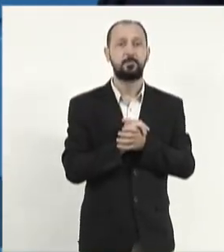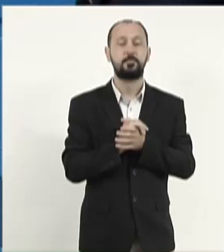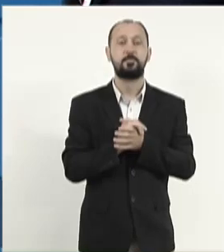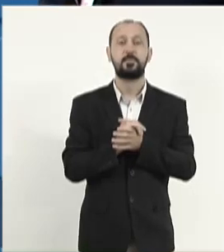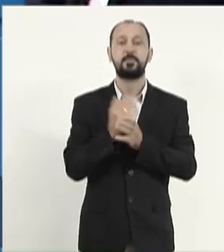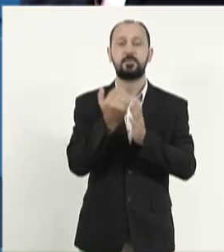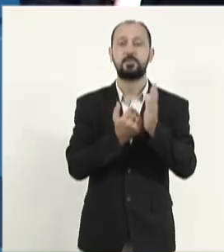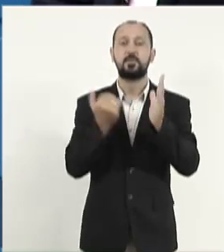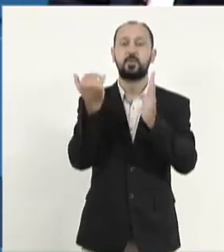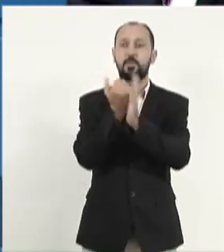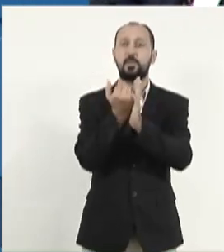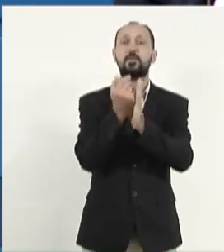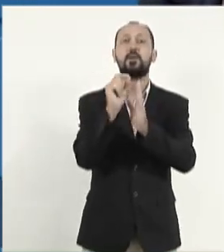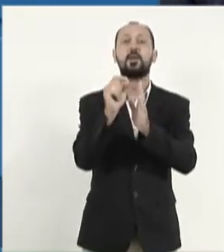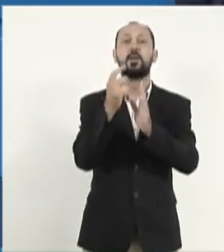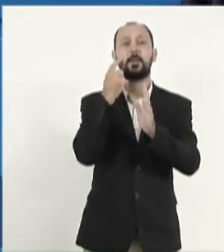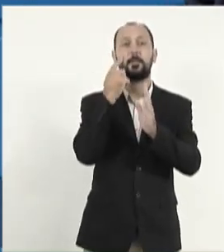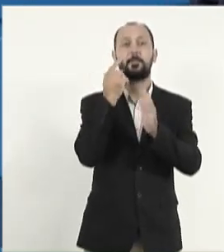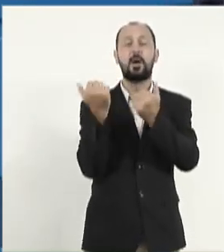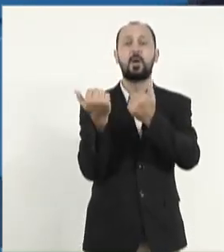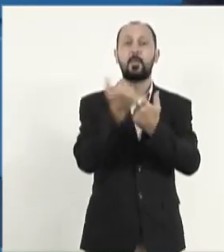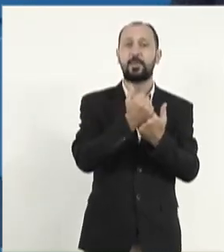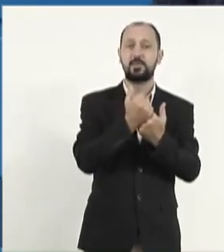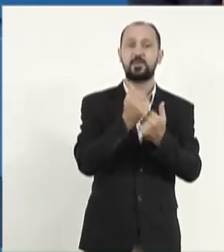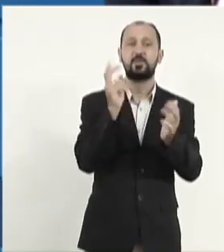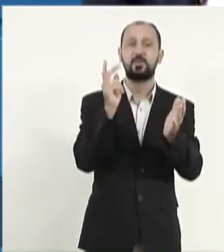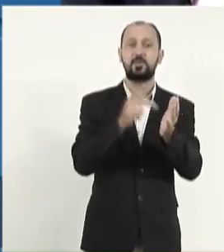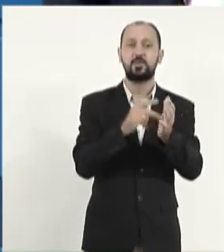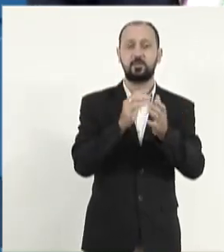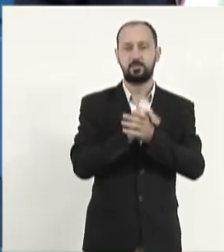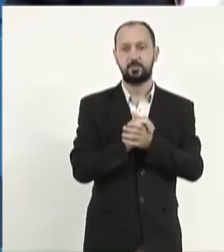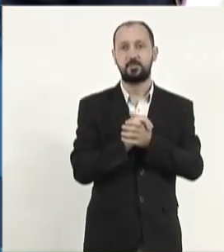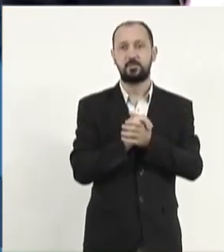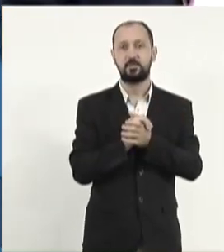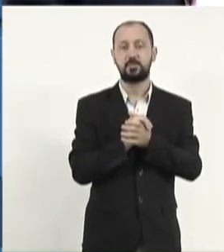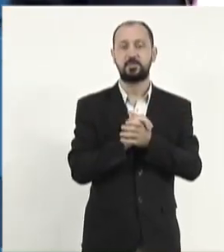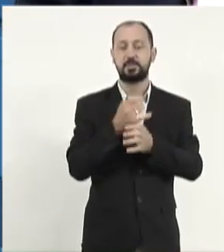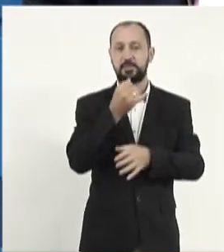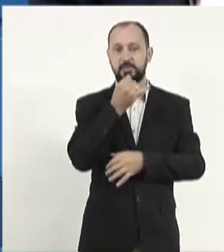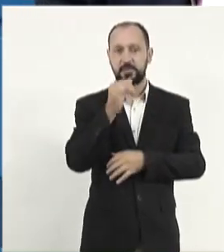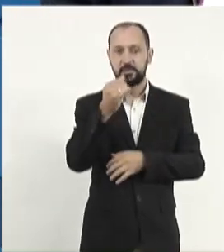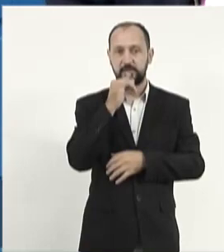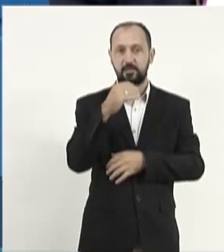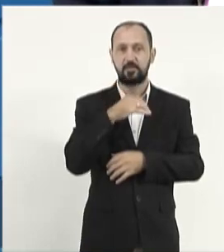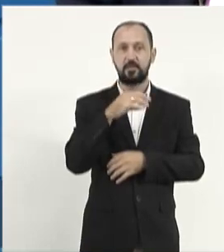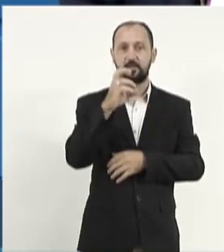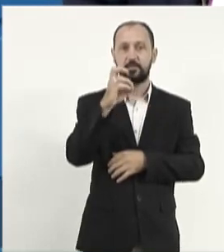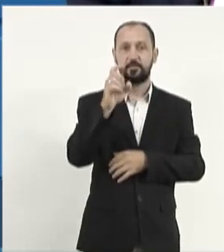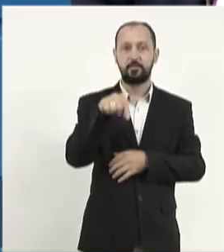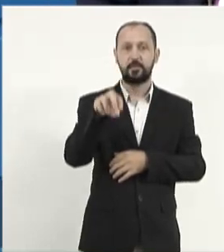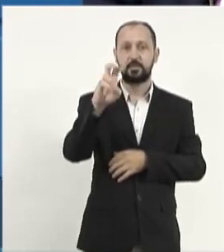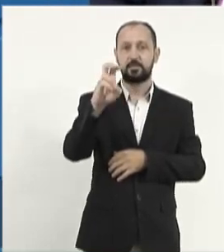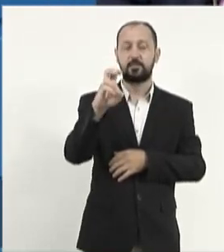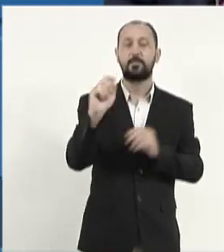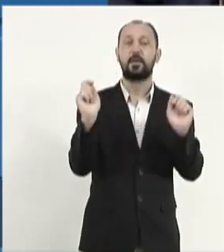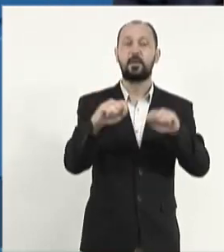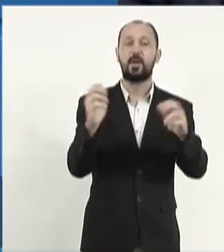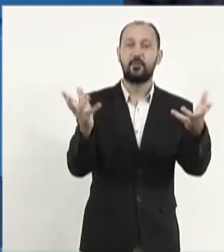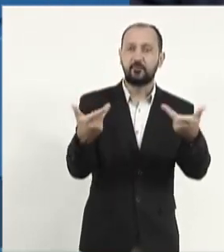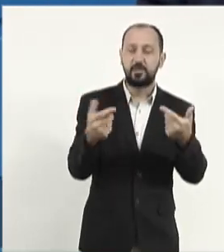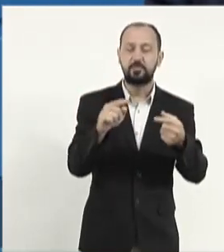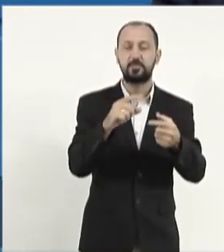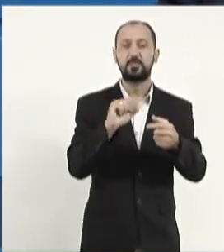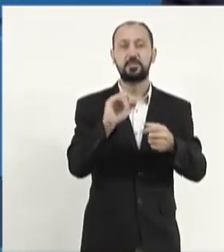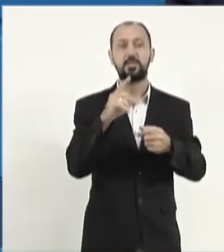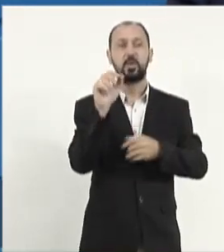reais justamente é para compensar isso, né? A própria energia elétrica tem 0,5% que é para eficiência energética, que